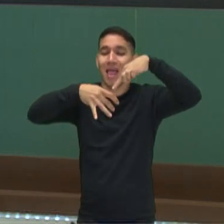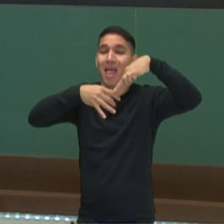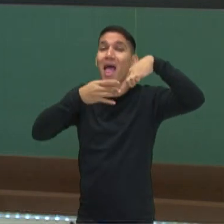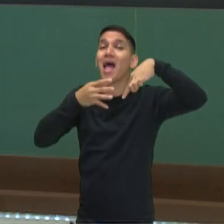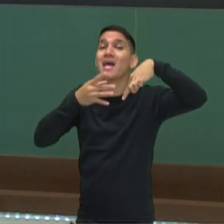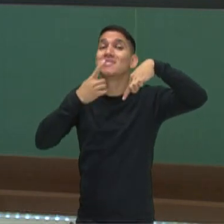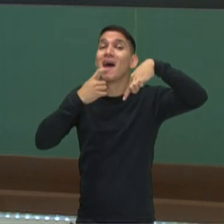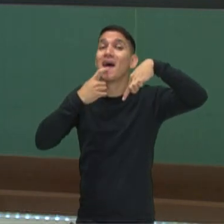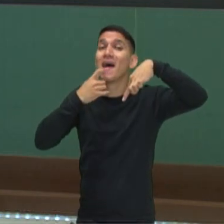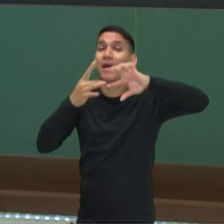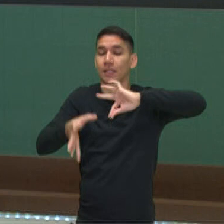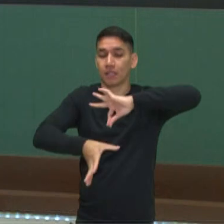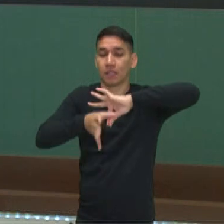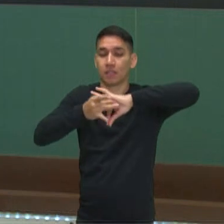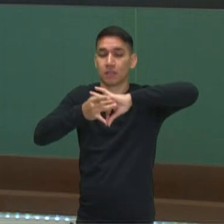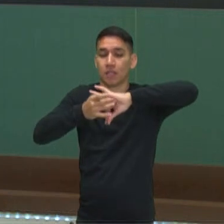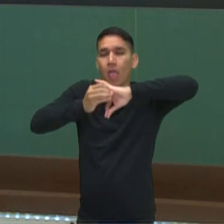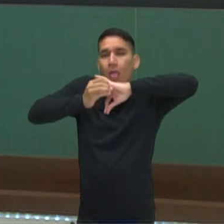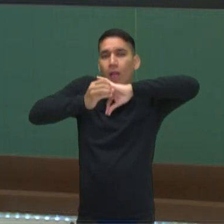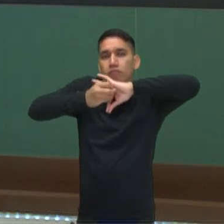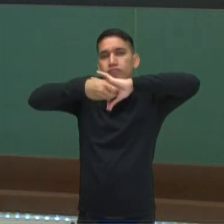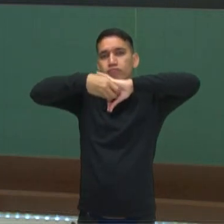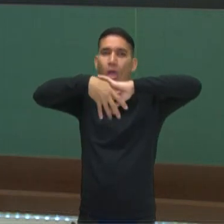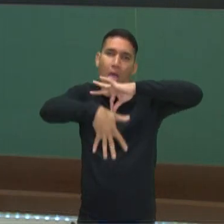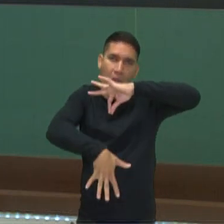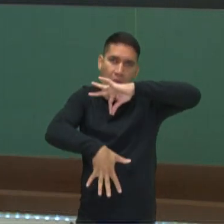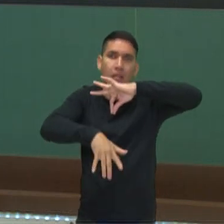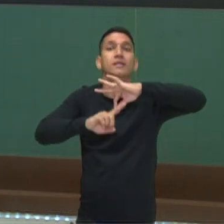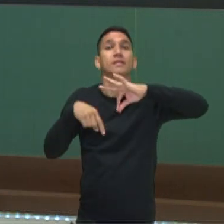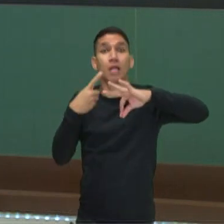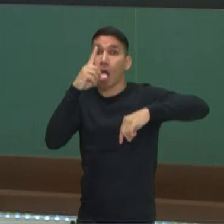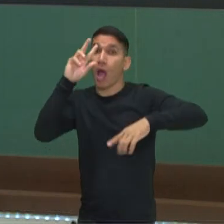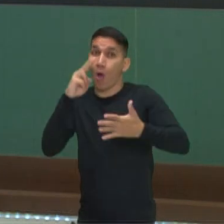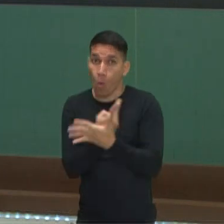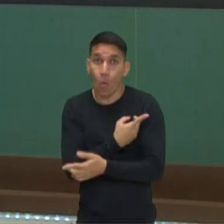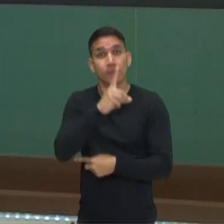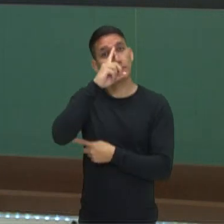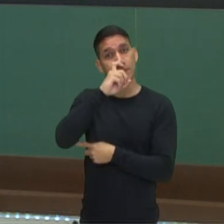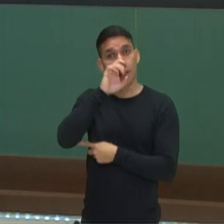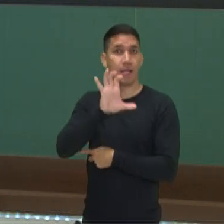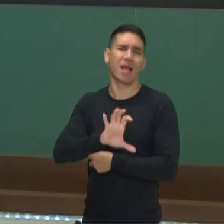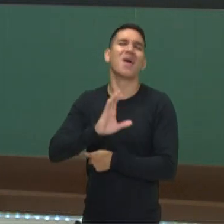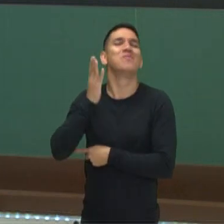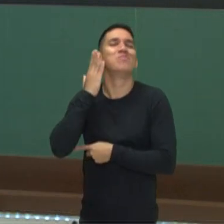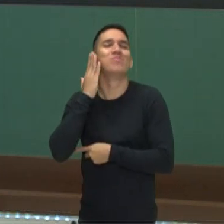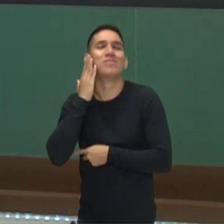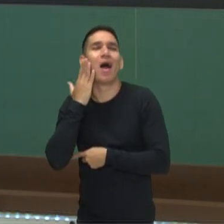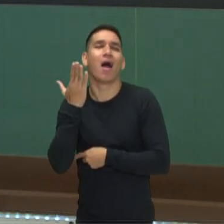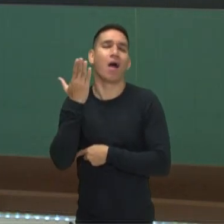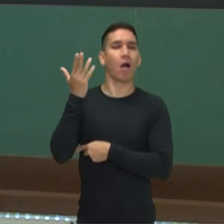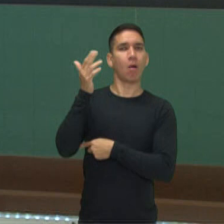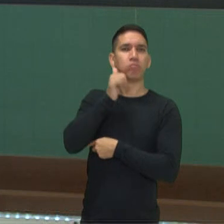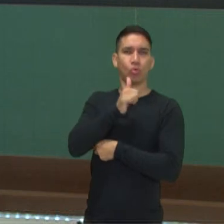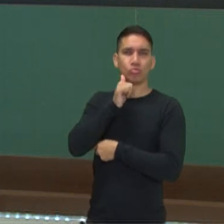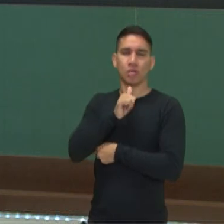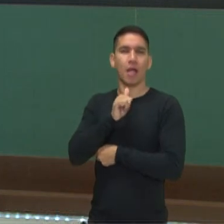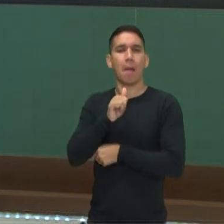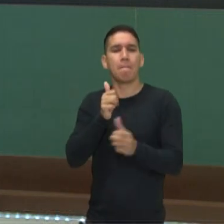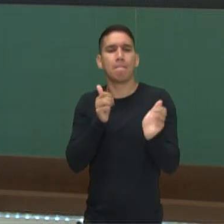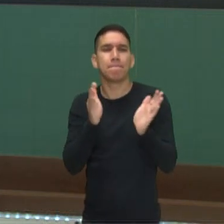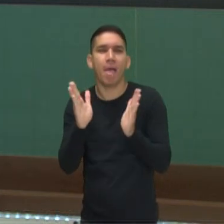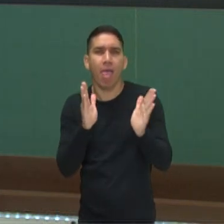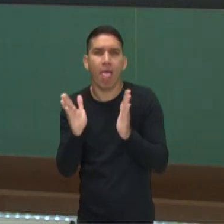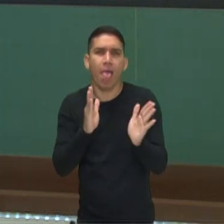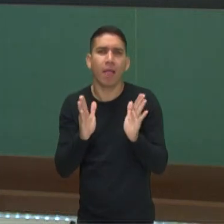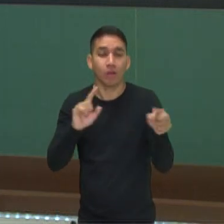se formou lá no útero. Então, quando a mulher está ali no momento, né, mais próximo ao período fértil,